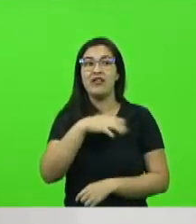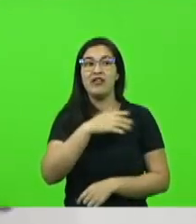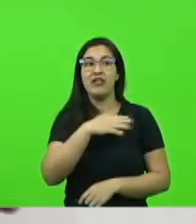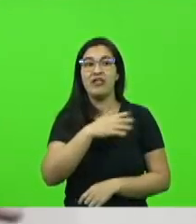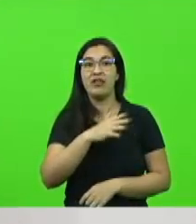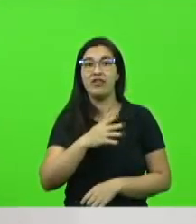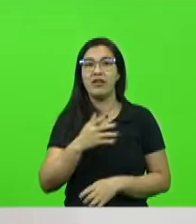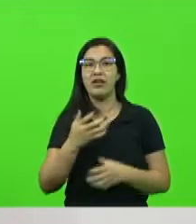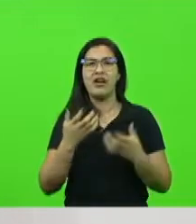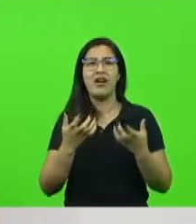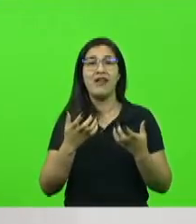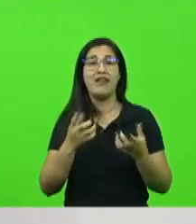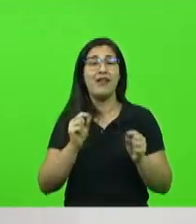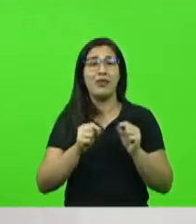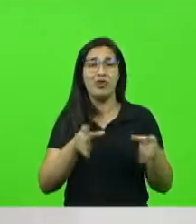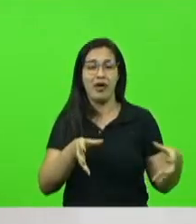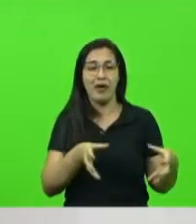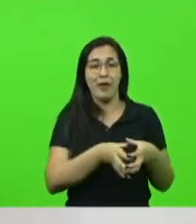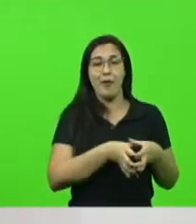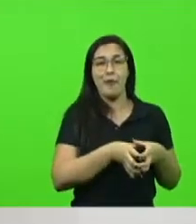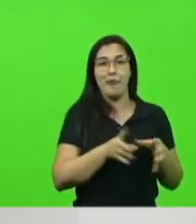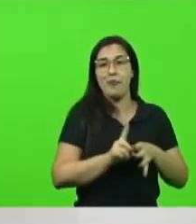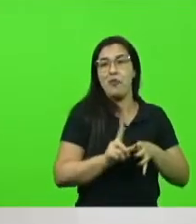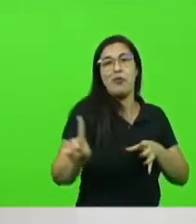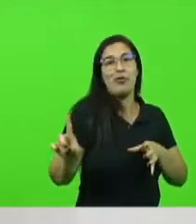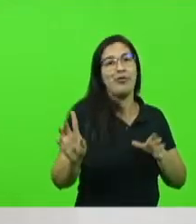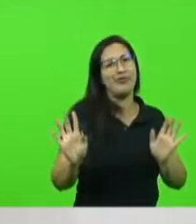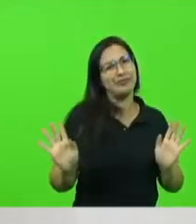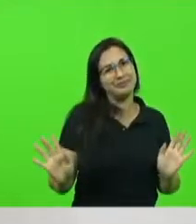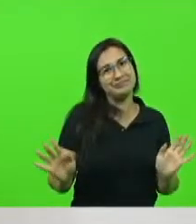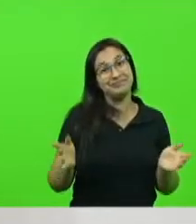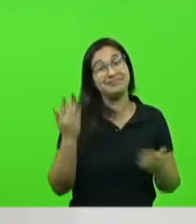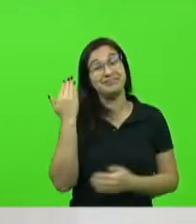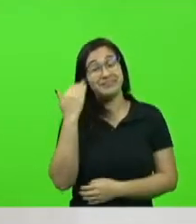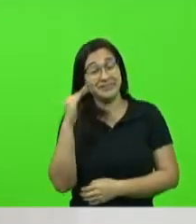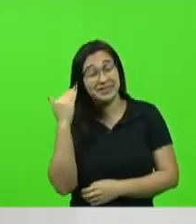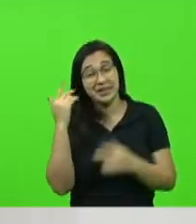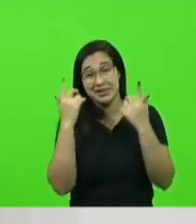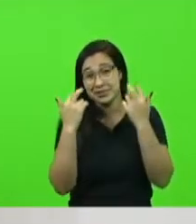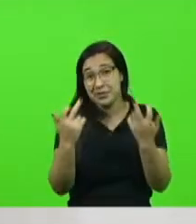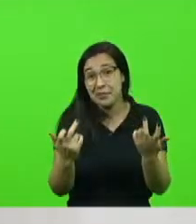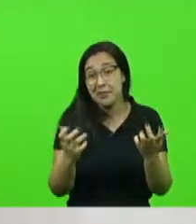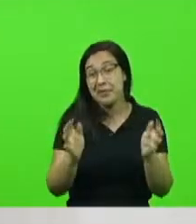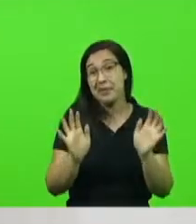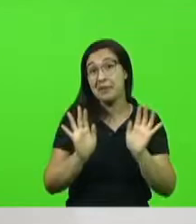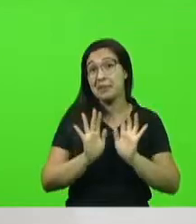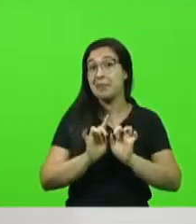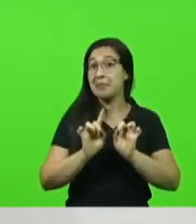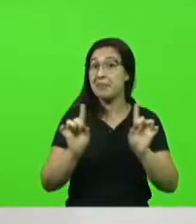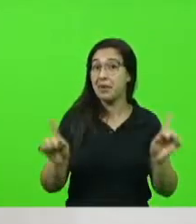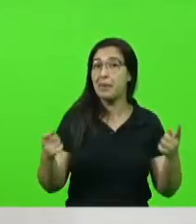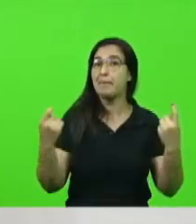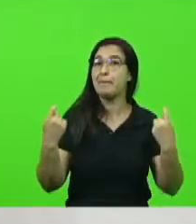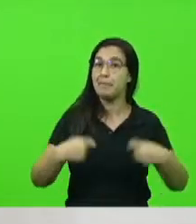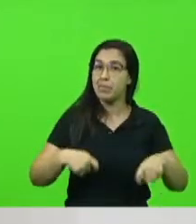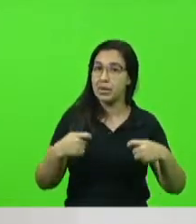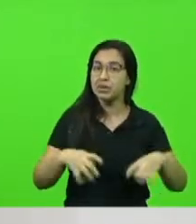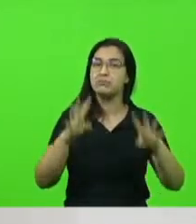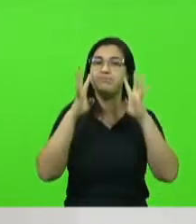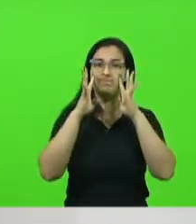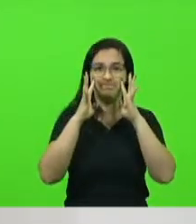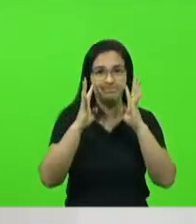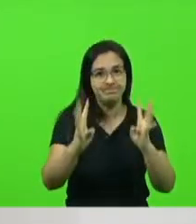ficar a patotinha deles ali. Então, a gente entende isso, mas nós temos que ter controle, nós temos